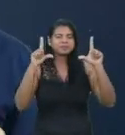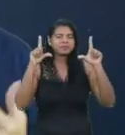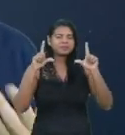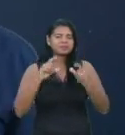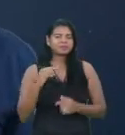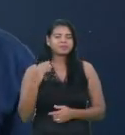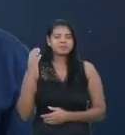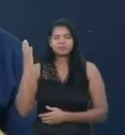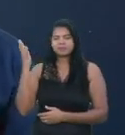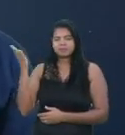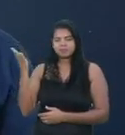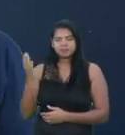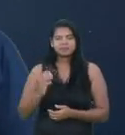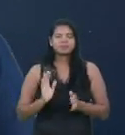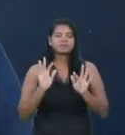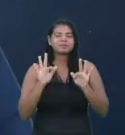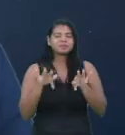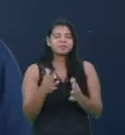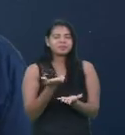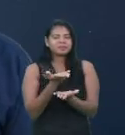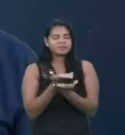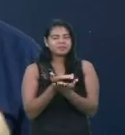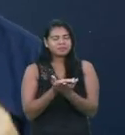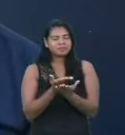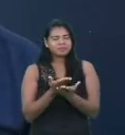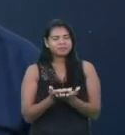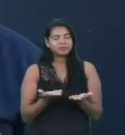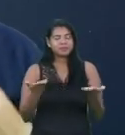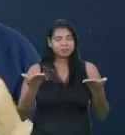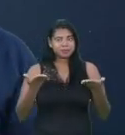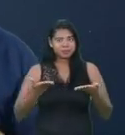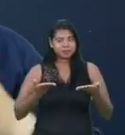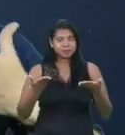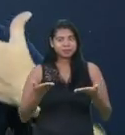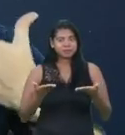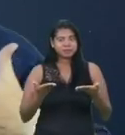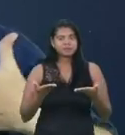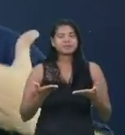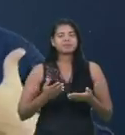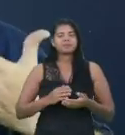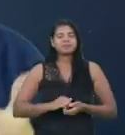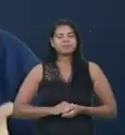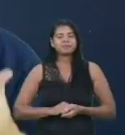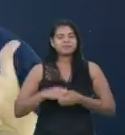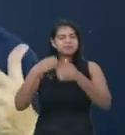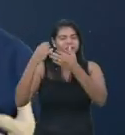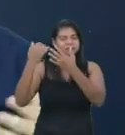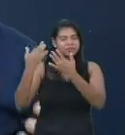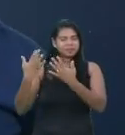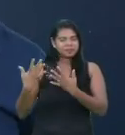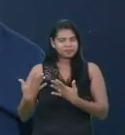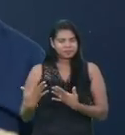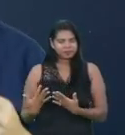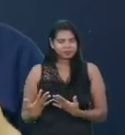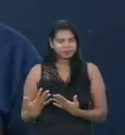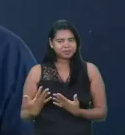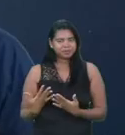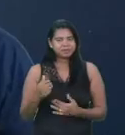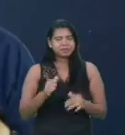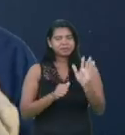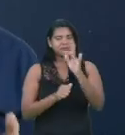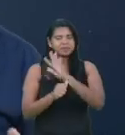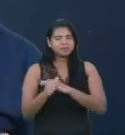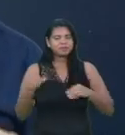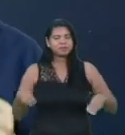Então, com isso, nós finalizamos nossa aula de hoje com a explicação do campo magnético e dos